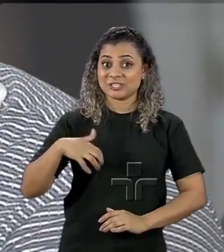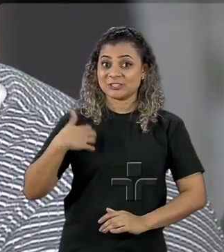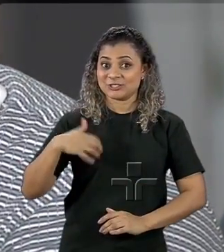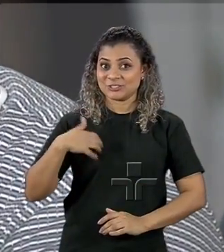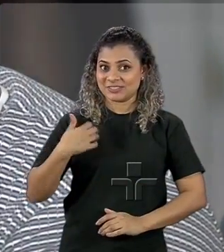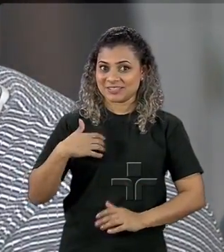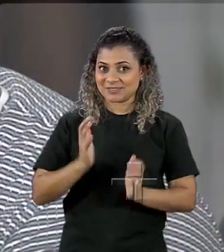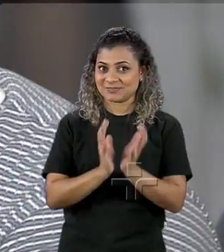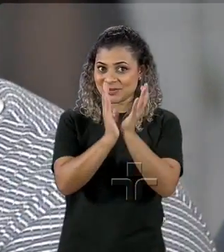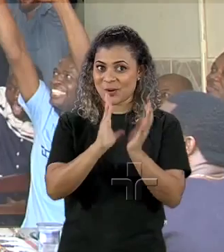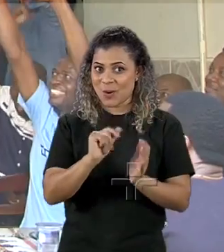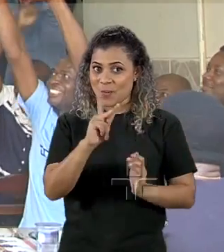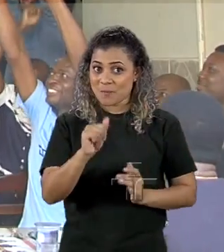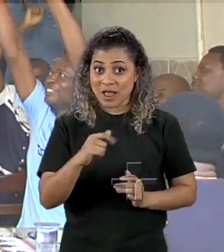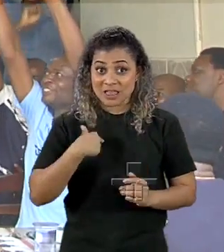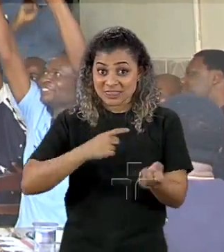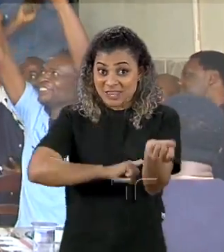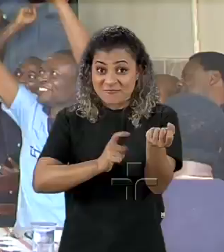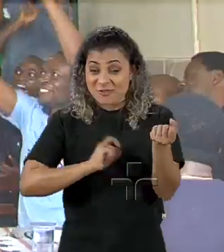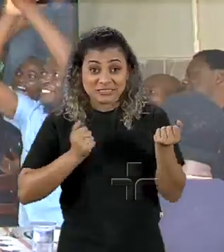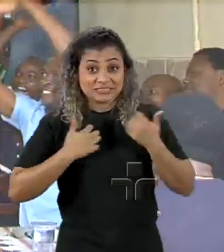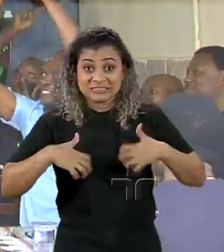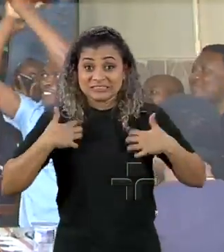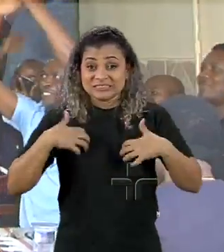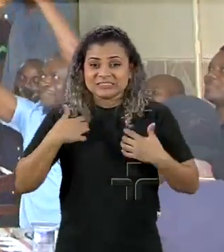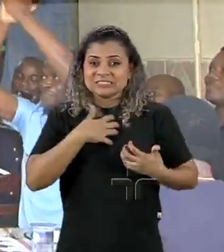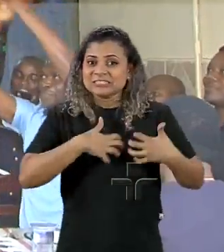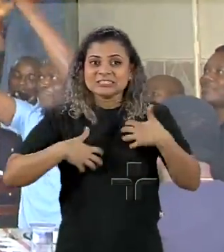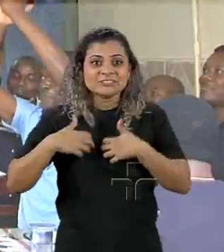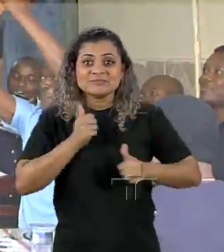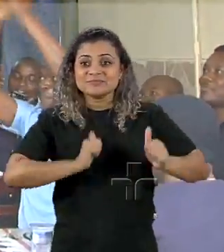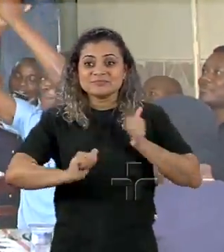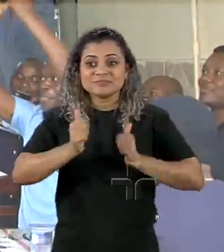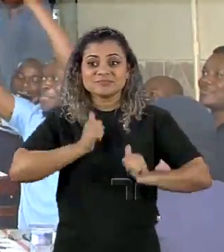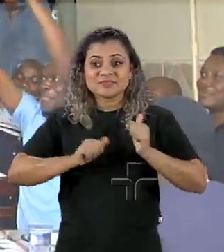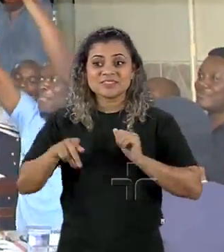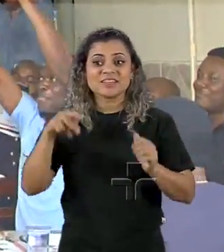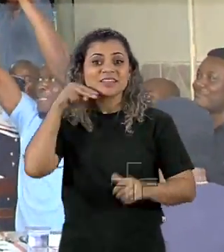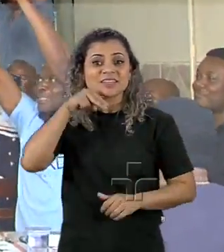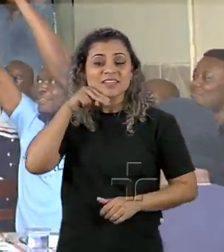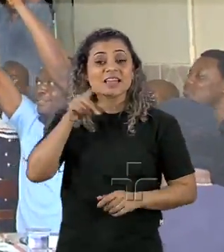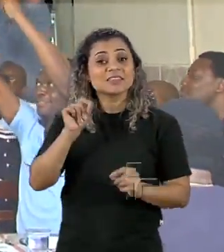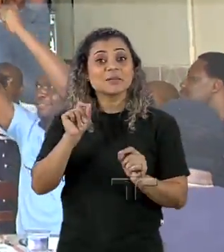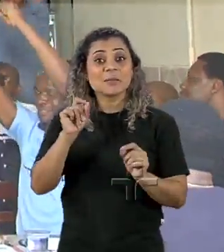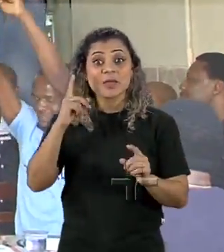jogo, muito nervosismo e muita esperança quando saiu o gol de empate.